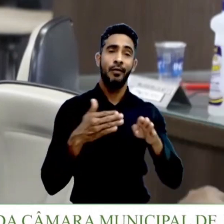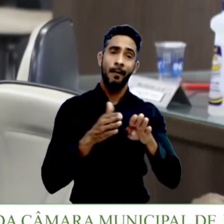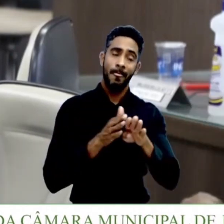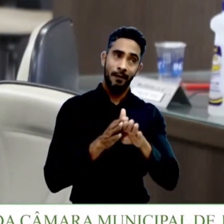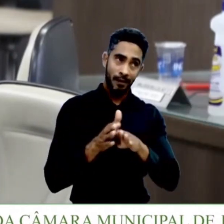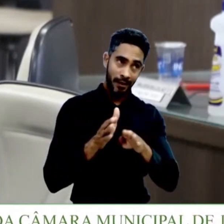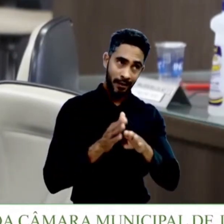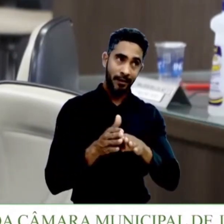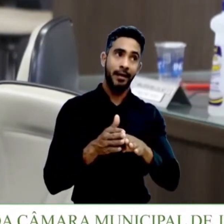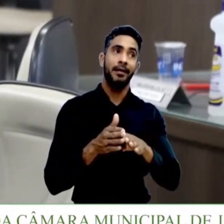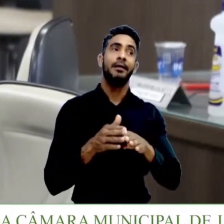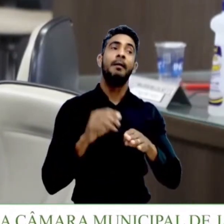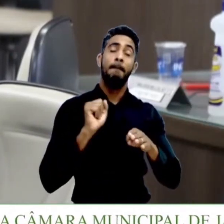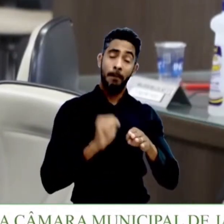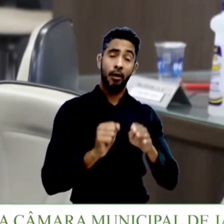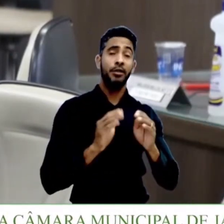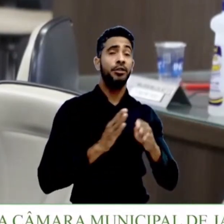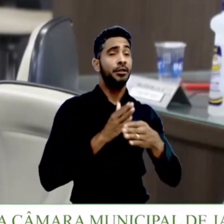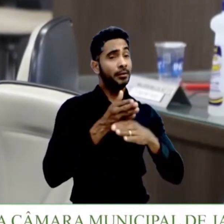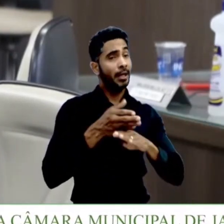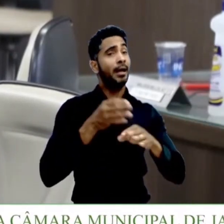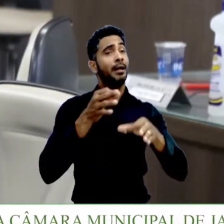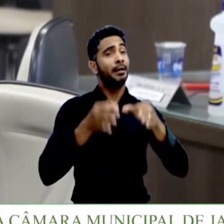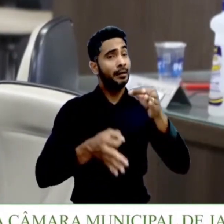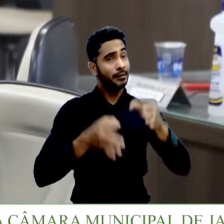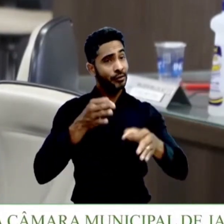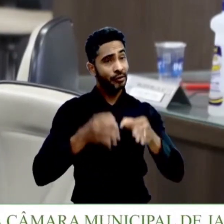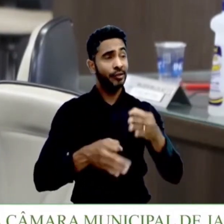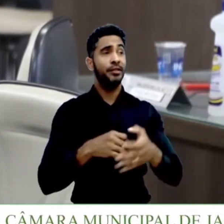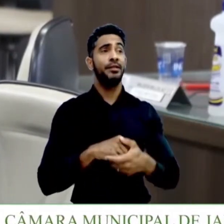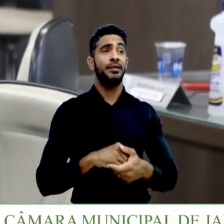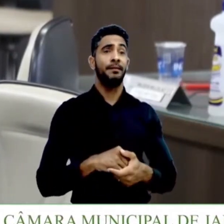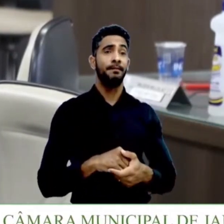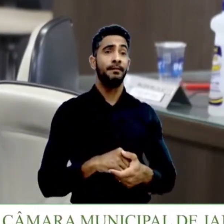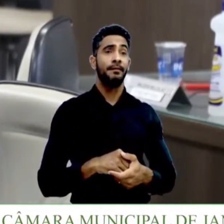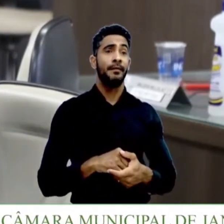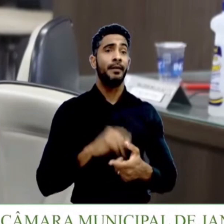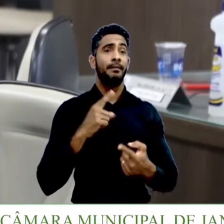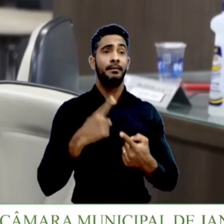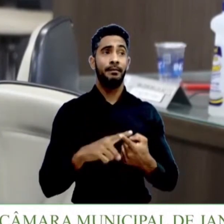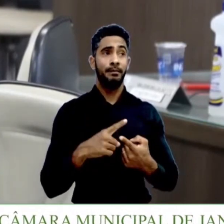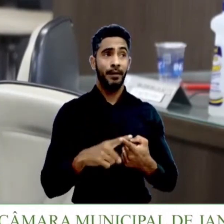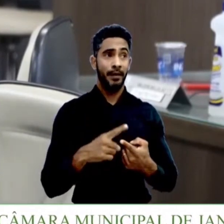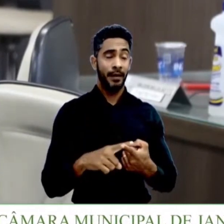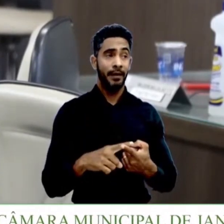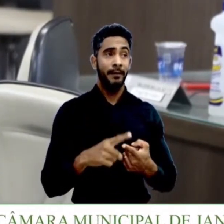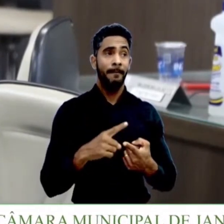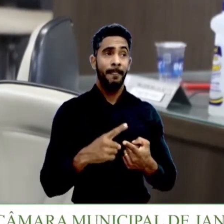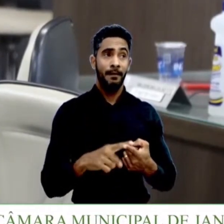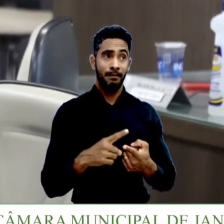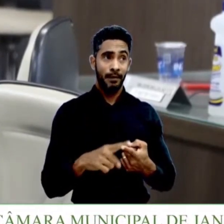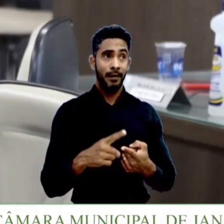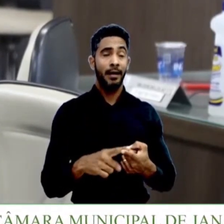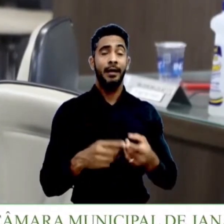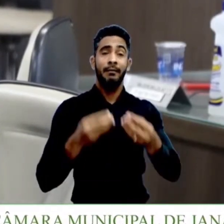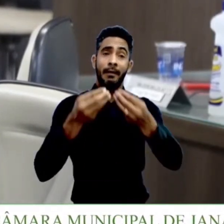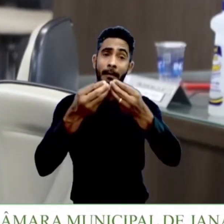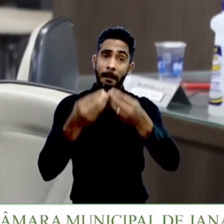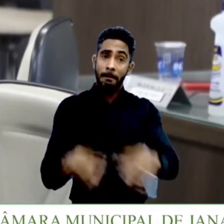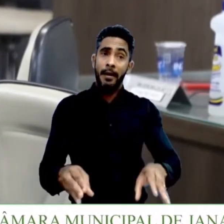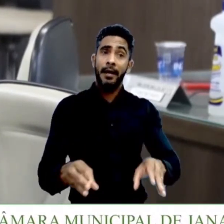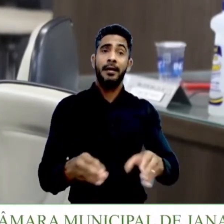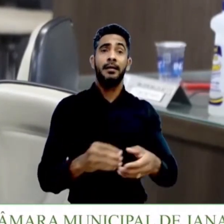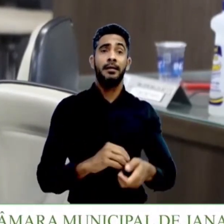elas, entra com a ação na justiça. Isso é reparação, até onde que eu entendo, é uma reparação de danos